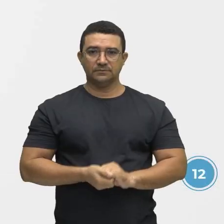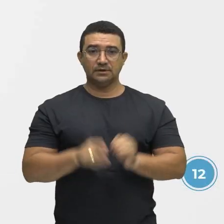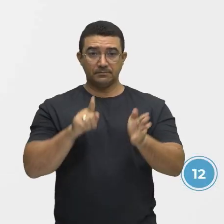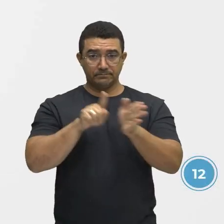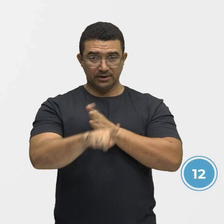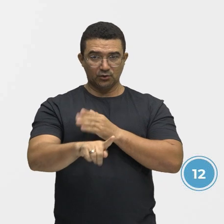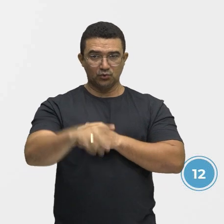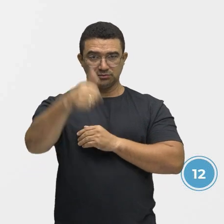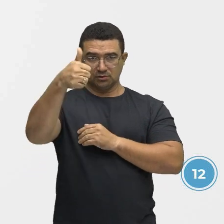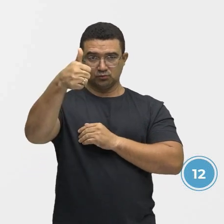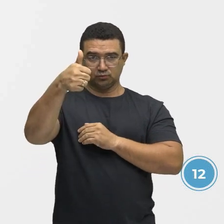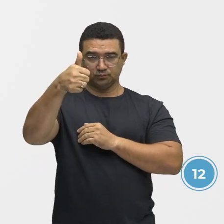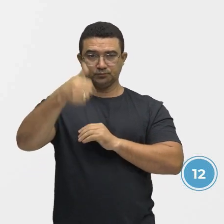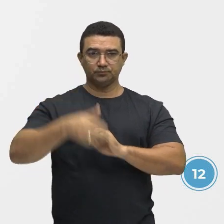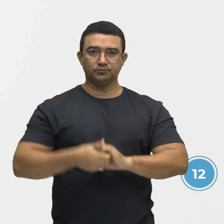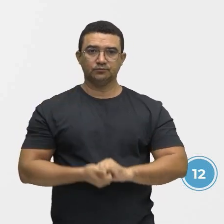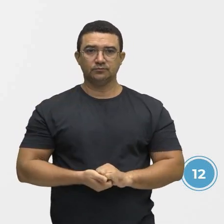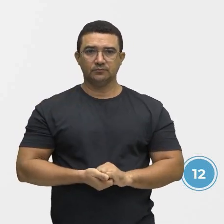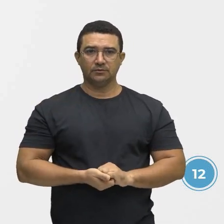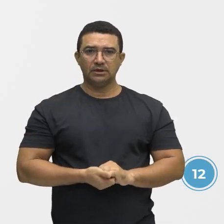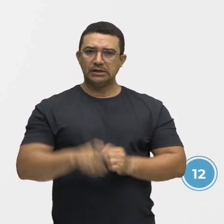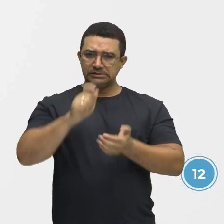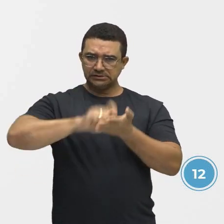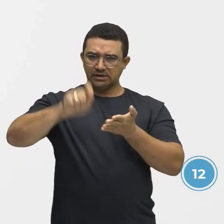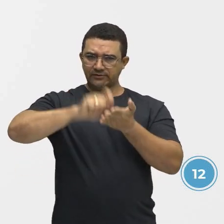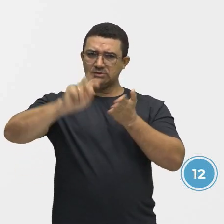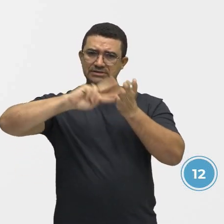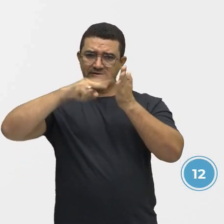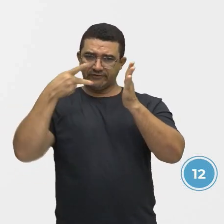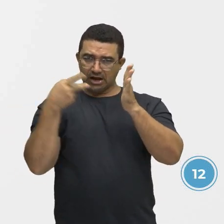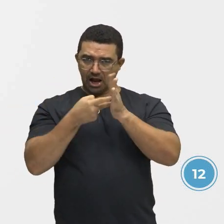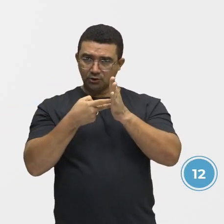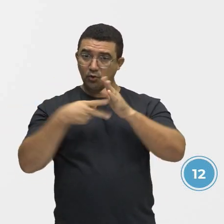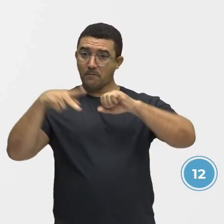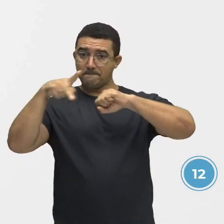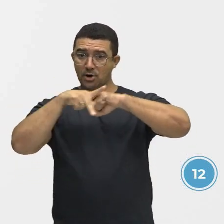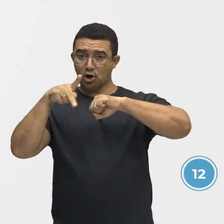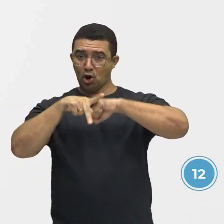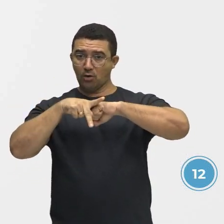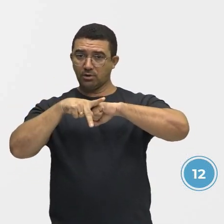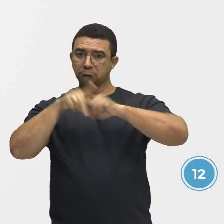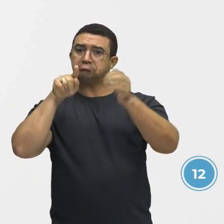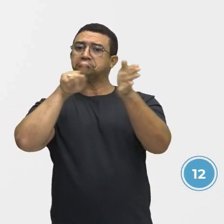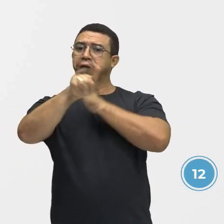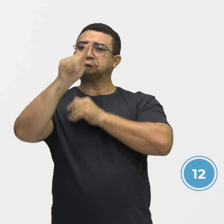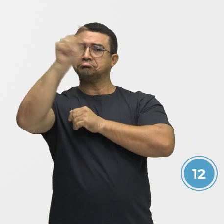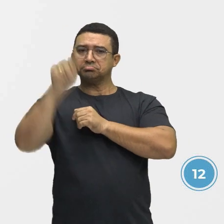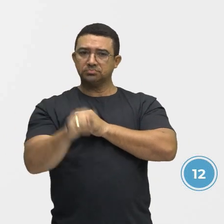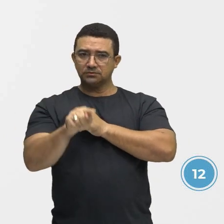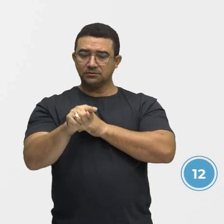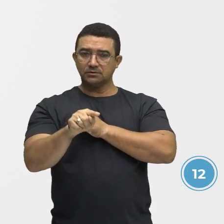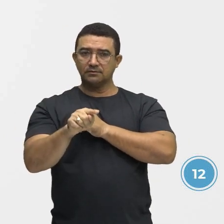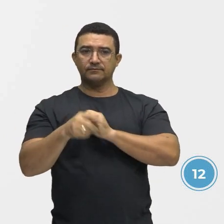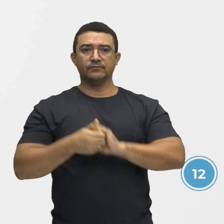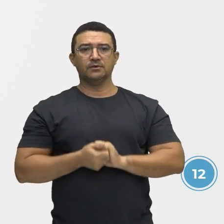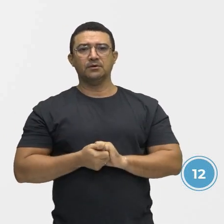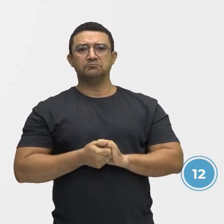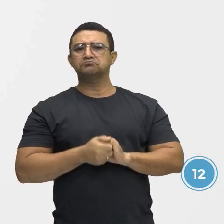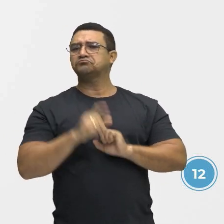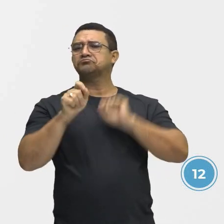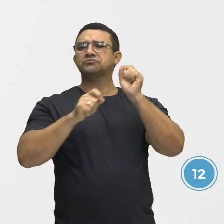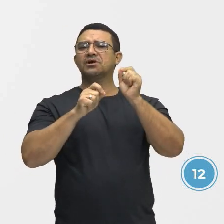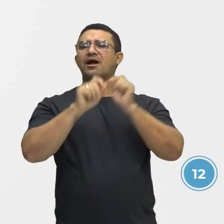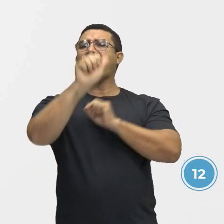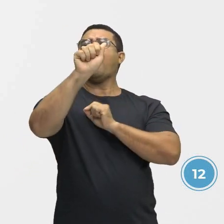Acompanhe comigo, people! Na questão número 1, você vai escrever o significado dos pronomes interrogativos abaixo. Então, o que significa